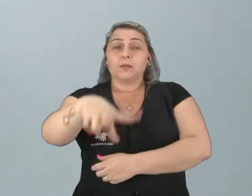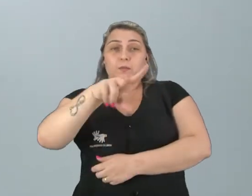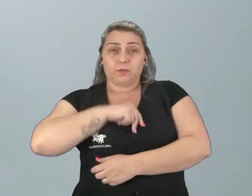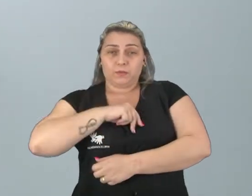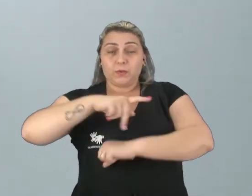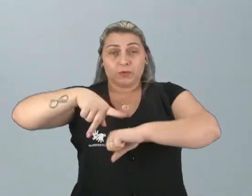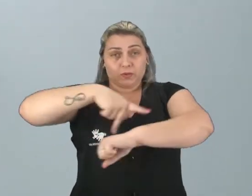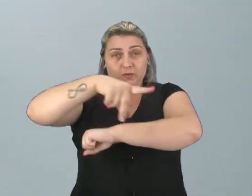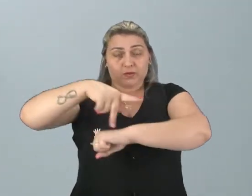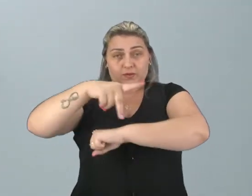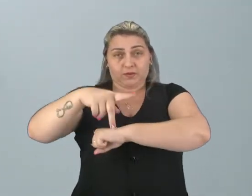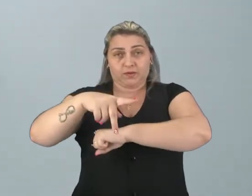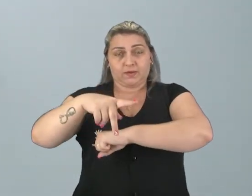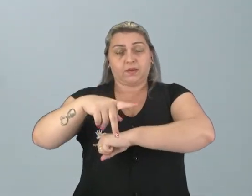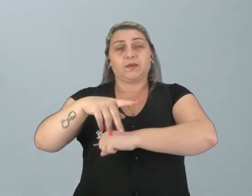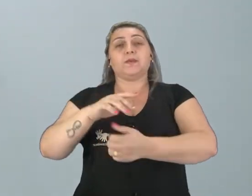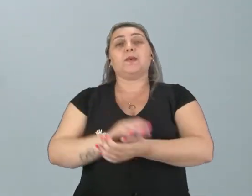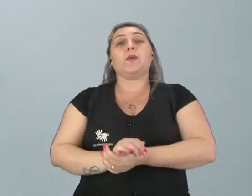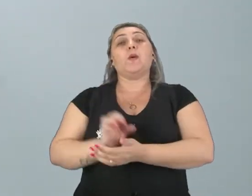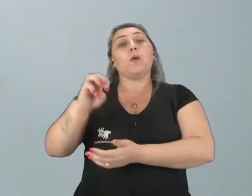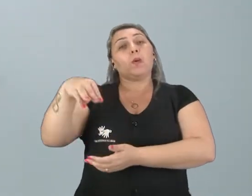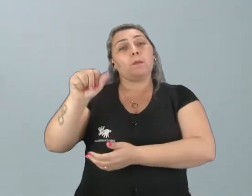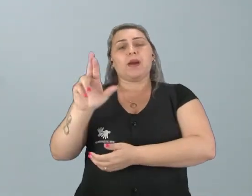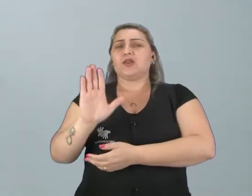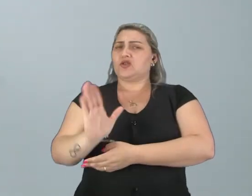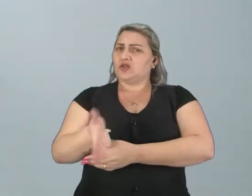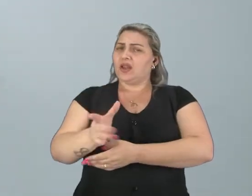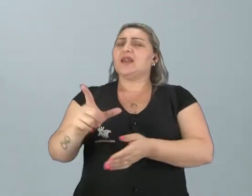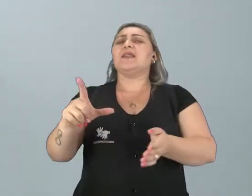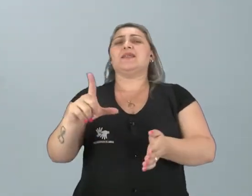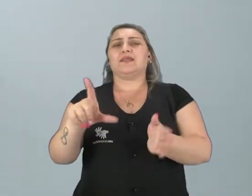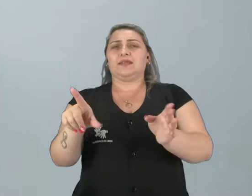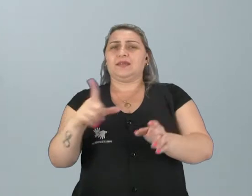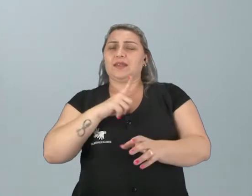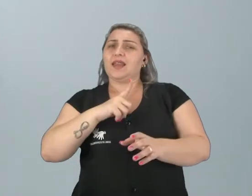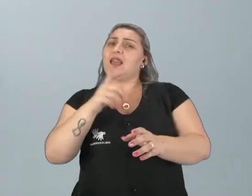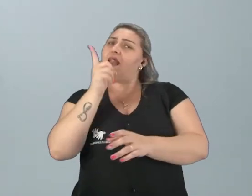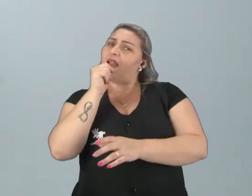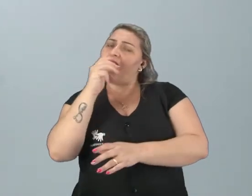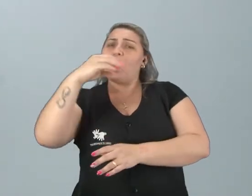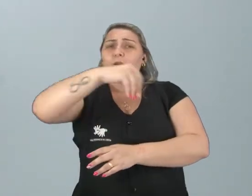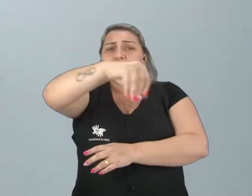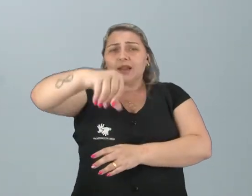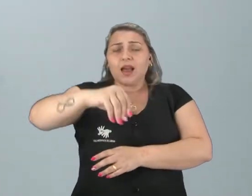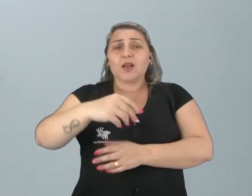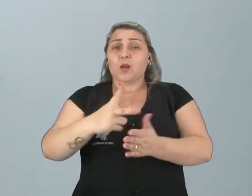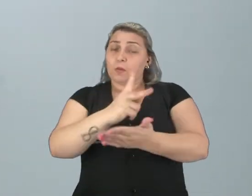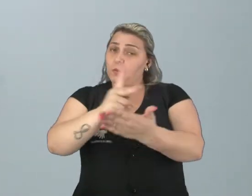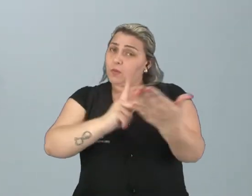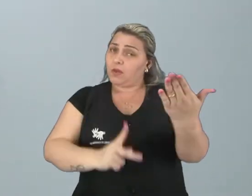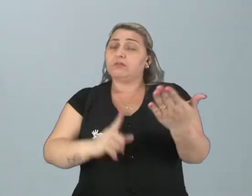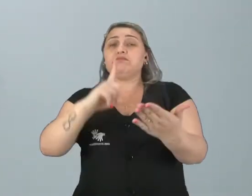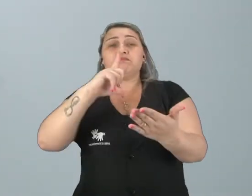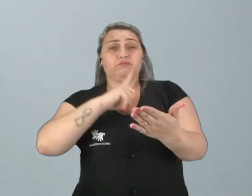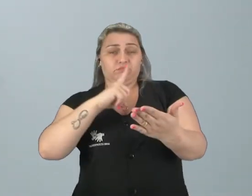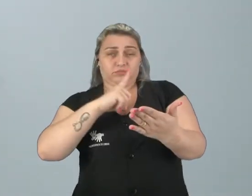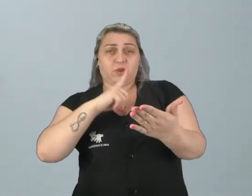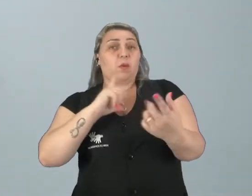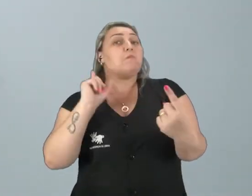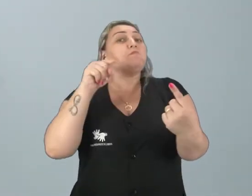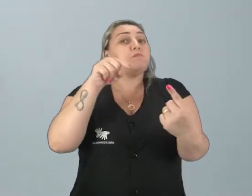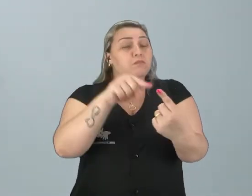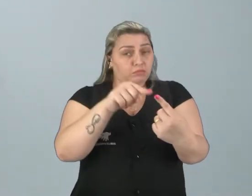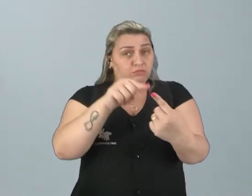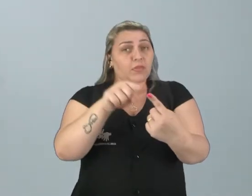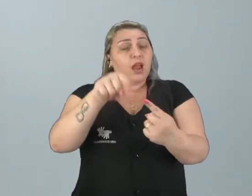Portugal. Quando ele diz ó mar salgado, o mar já é salgado, só que como se trata de um poema, como ele teve uma intenção,